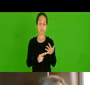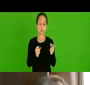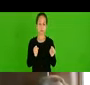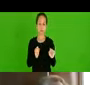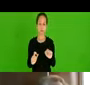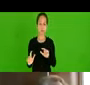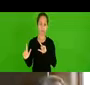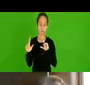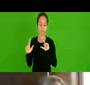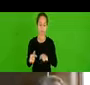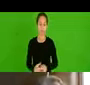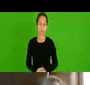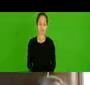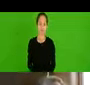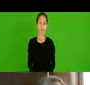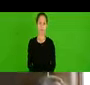Uma outra,